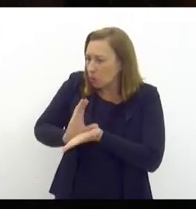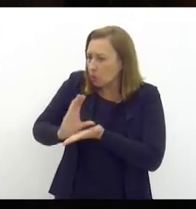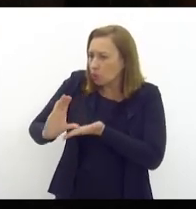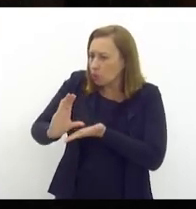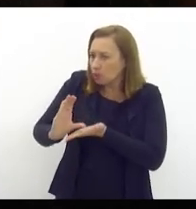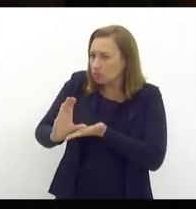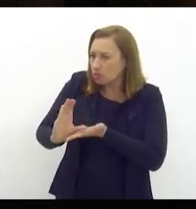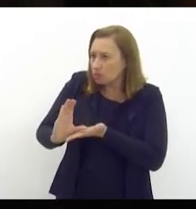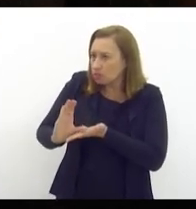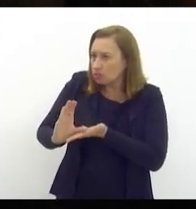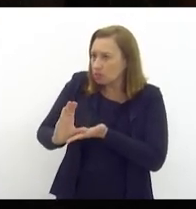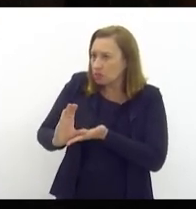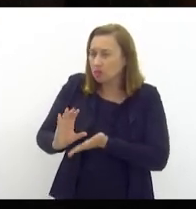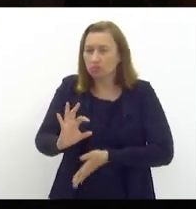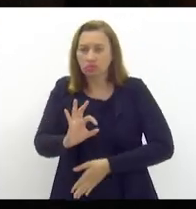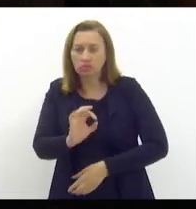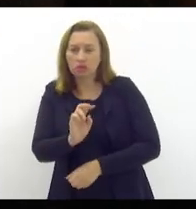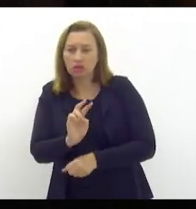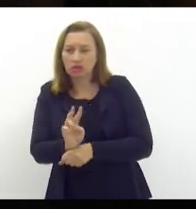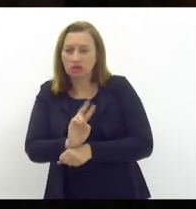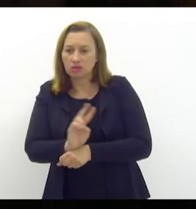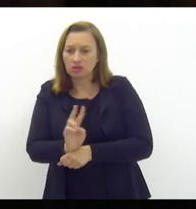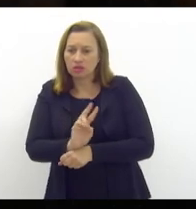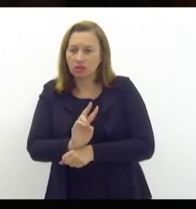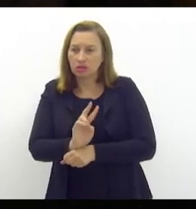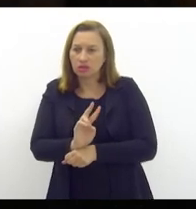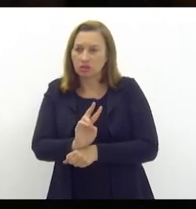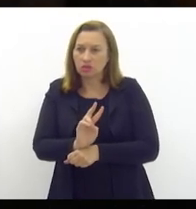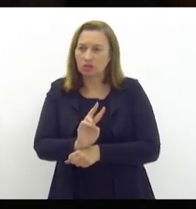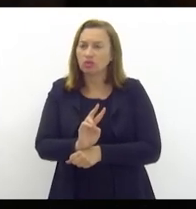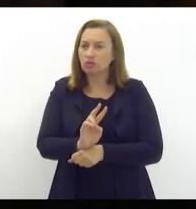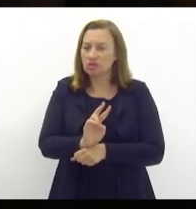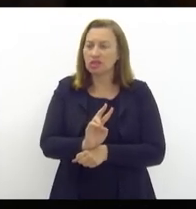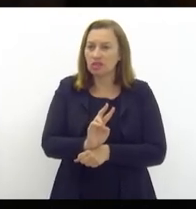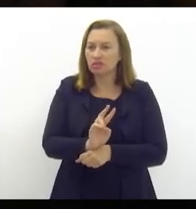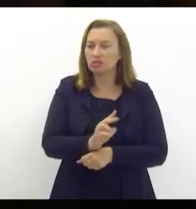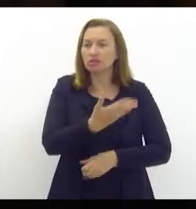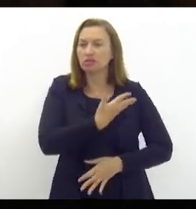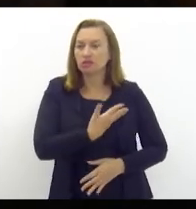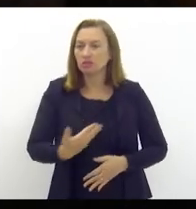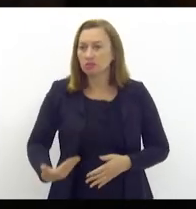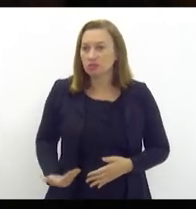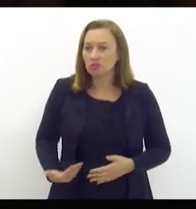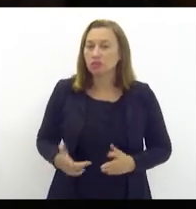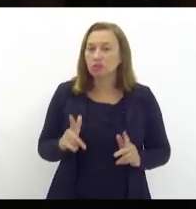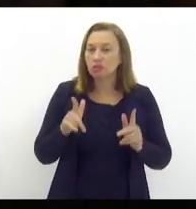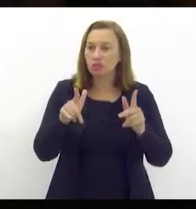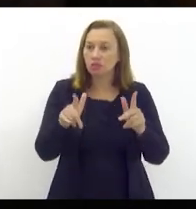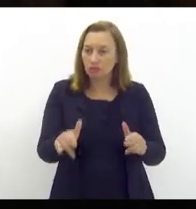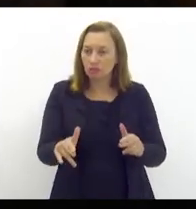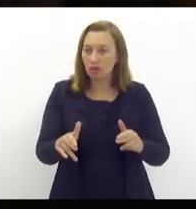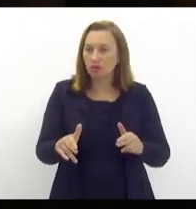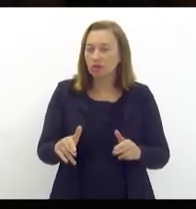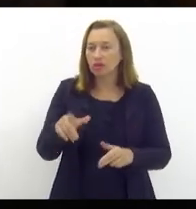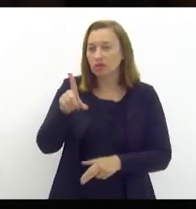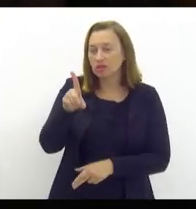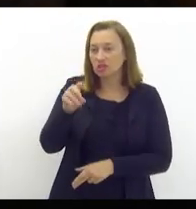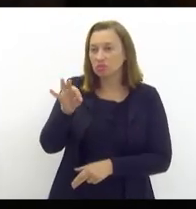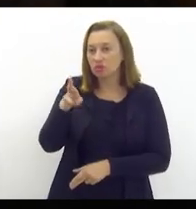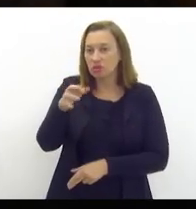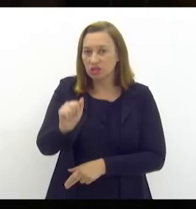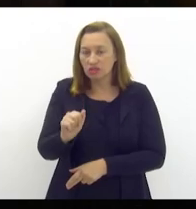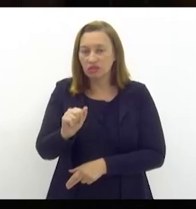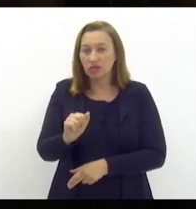para equipar os agentes de segurança com esses dispositivos, que é a favor da segurança do